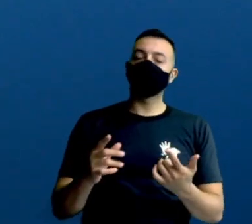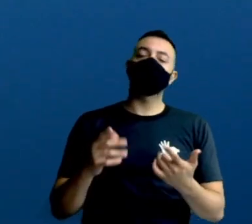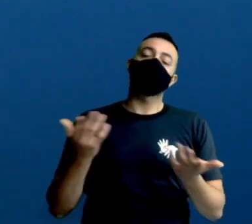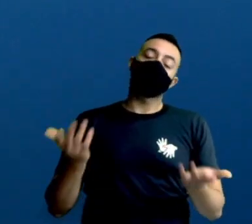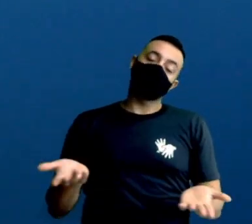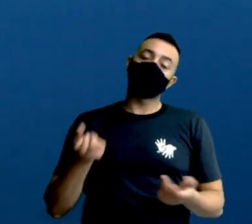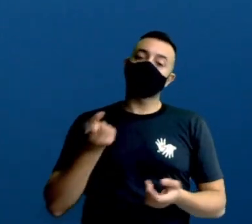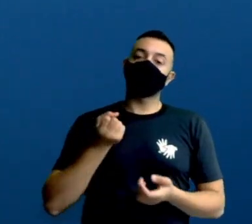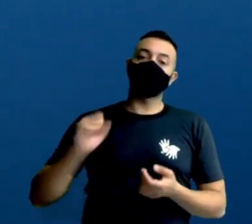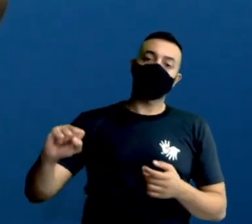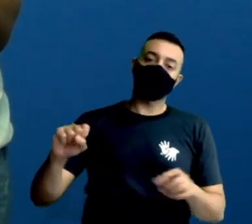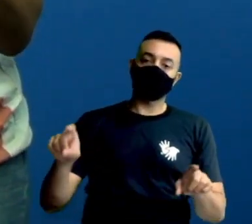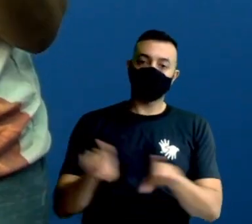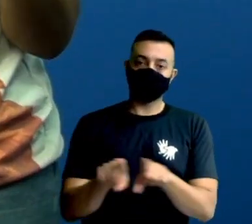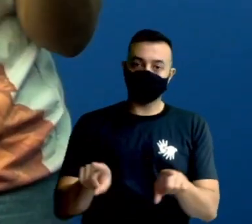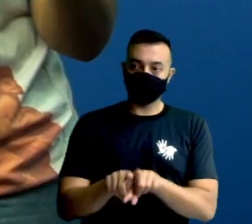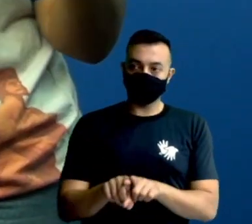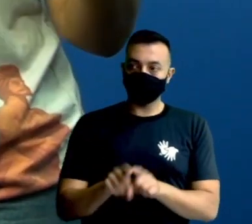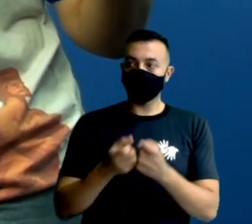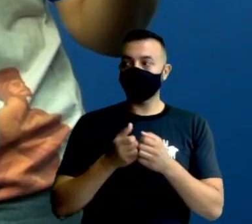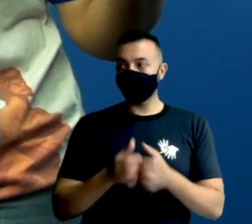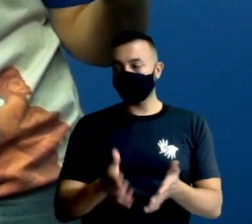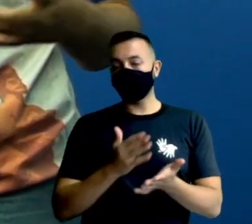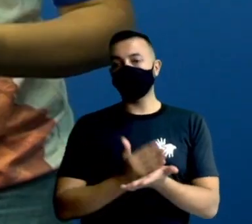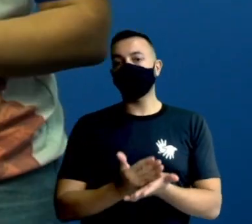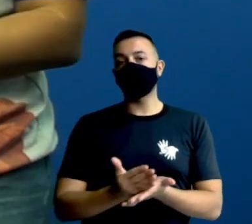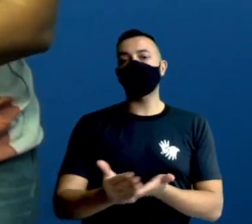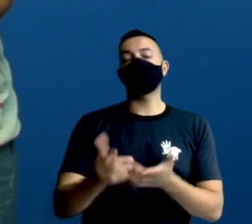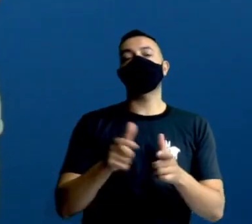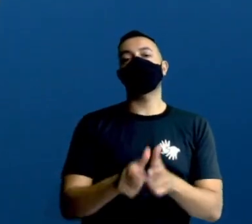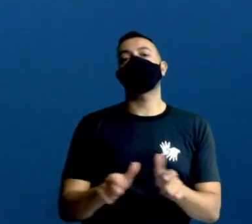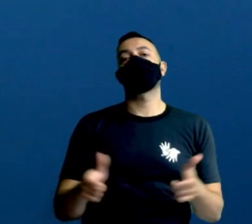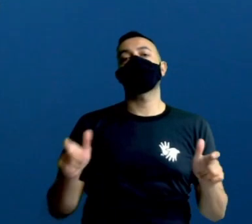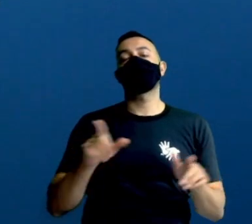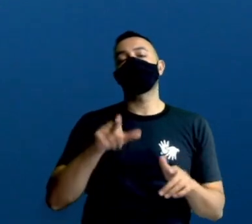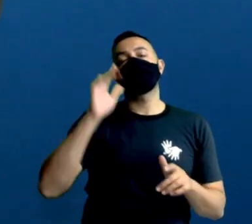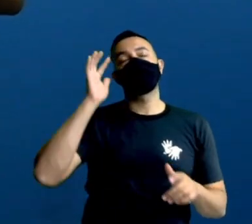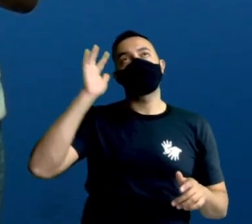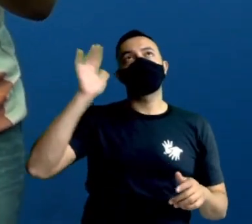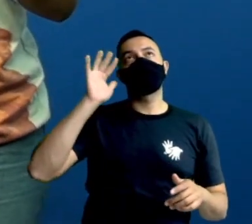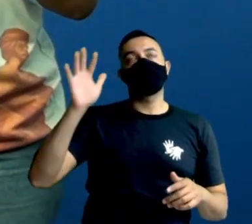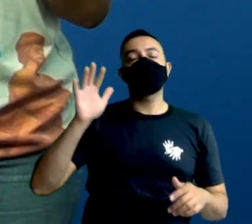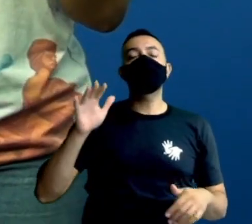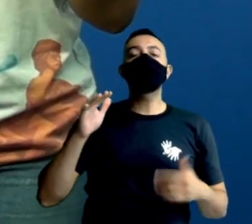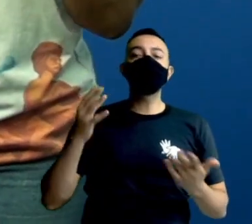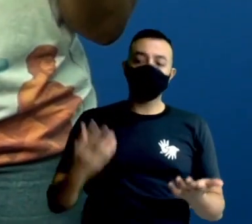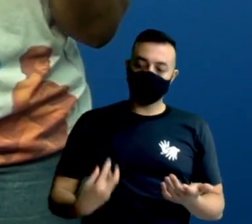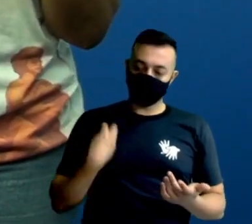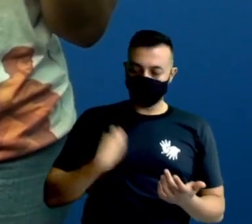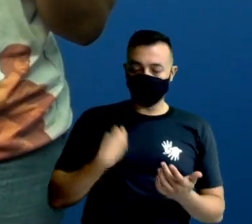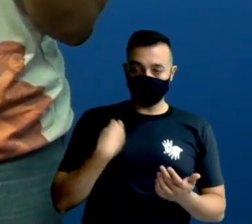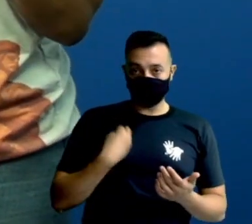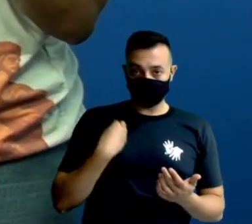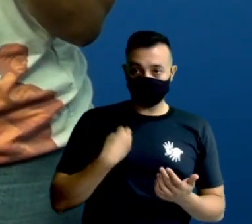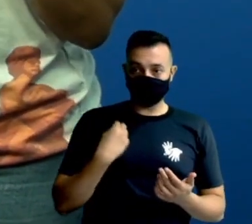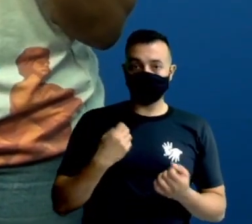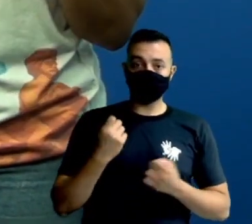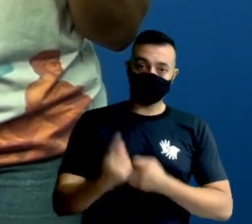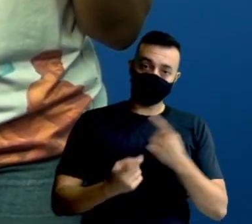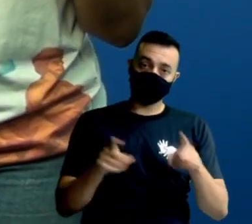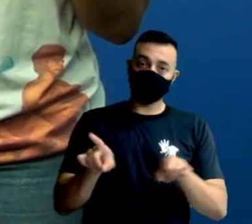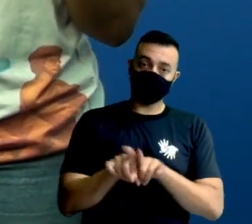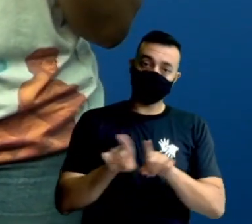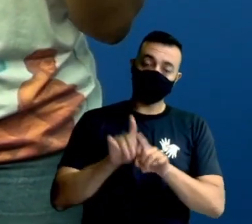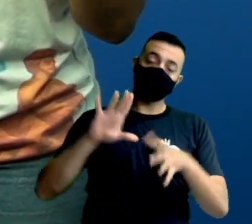para se defender também, eles começaram a aumentar o número dos bandos. Gente, é só você pensar. Eles viviam, muitos deles, né, inclusive aqui